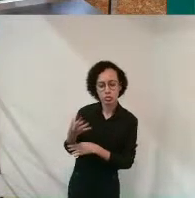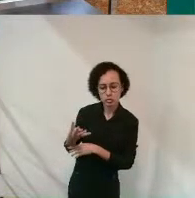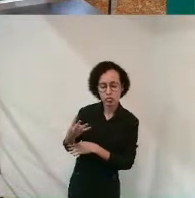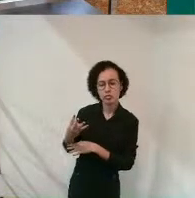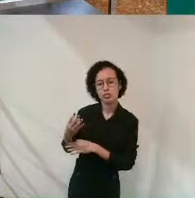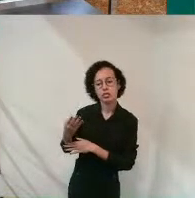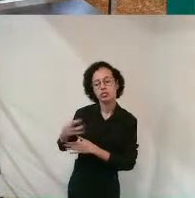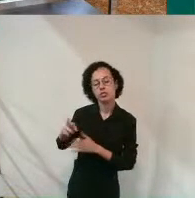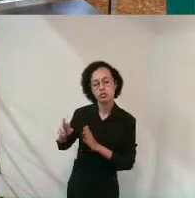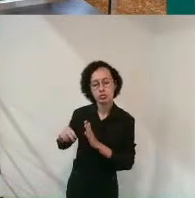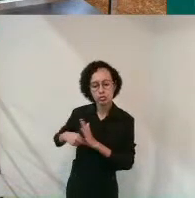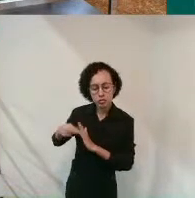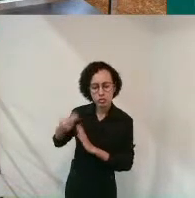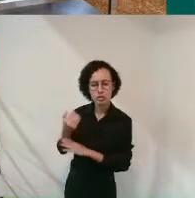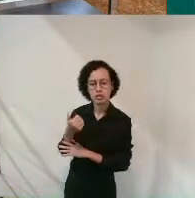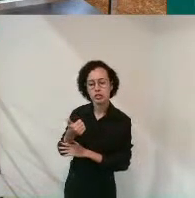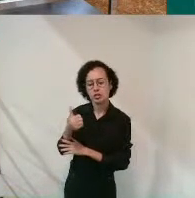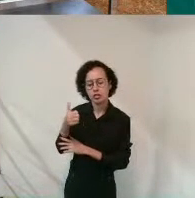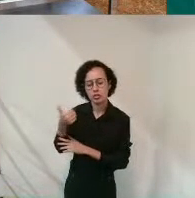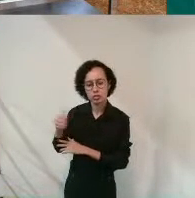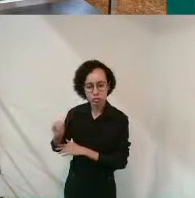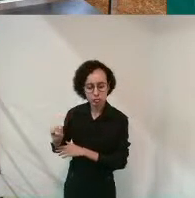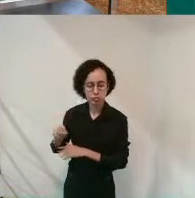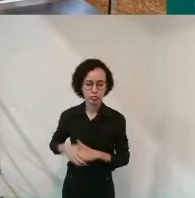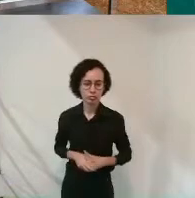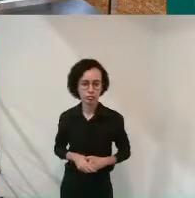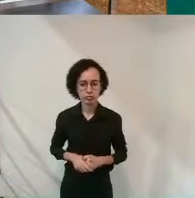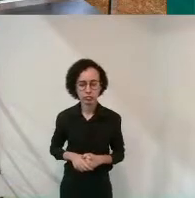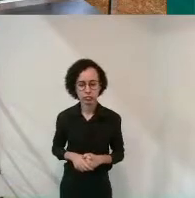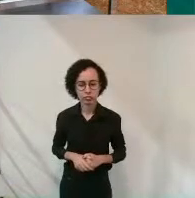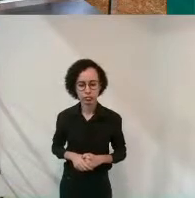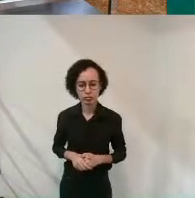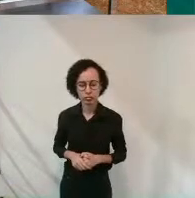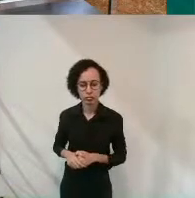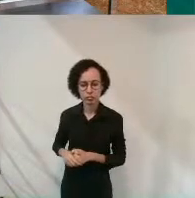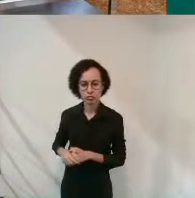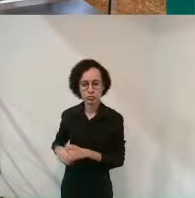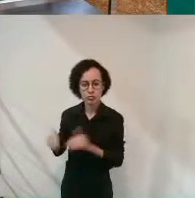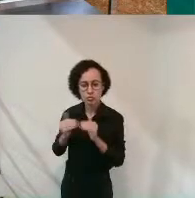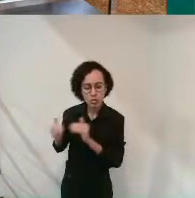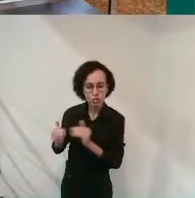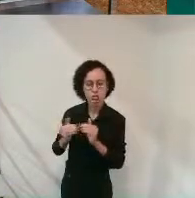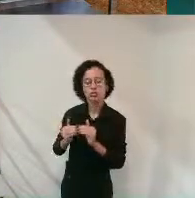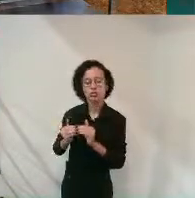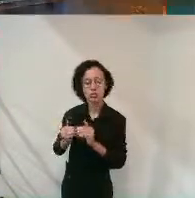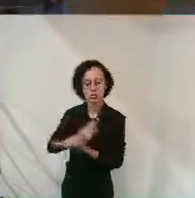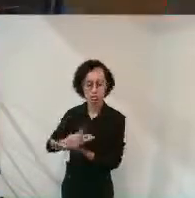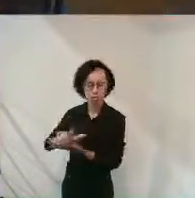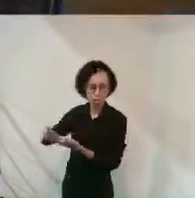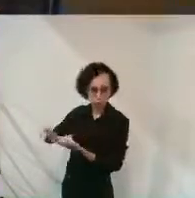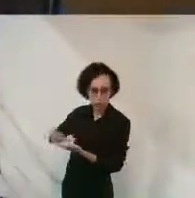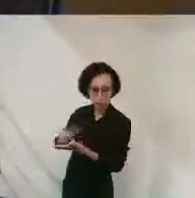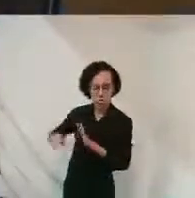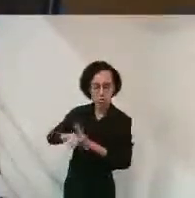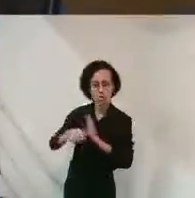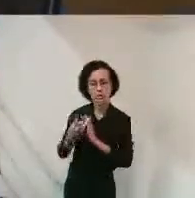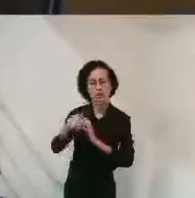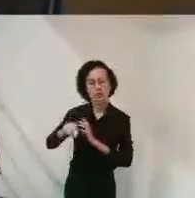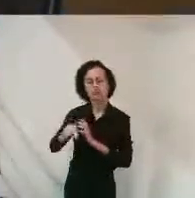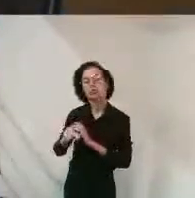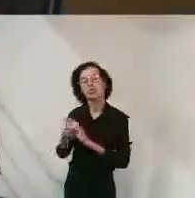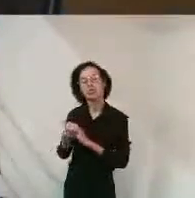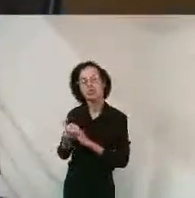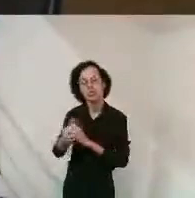Resolução 118, a que instituiu o Acordo de Não-Persecução Penal, que depois, pela Lei